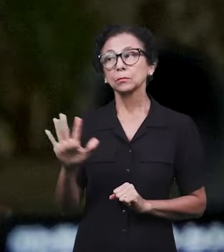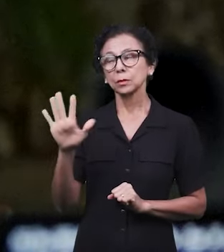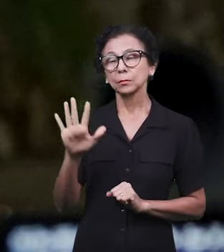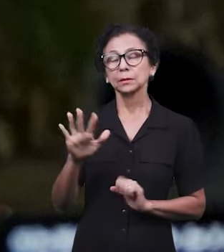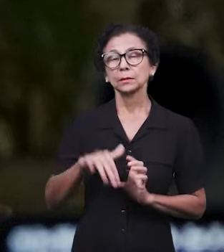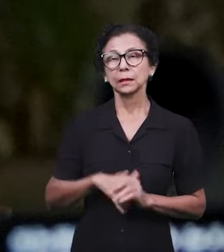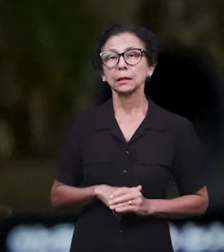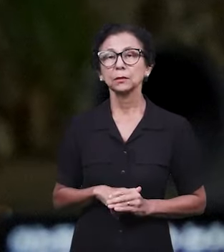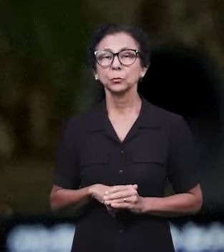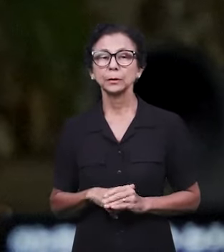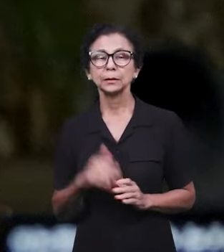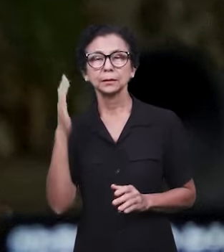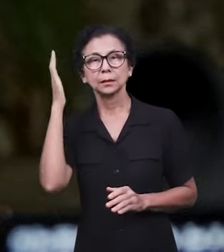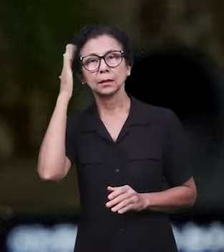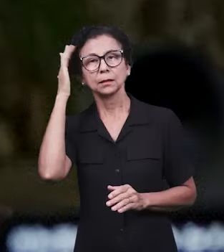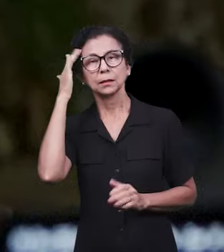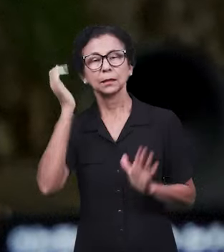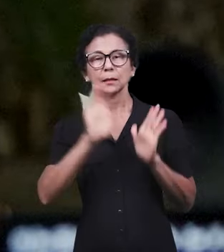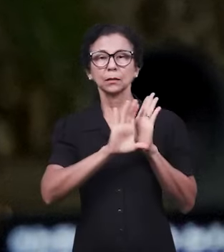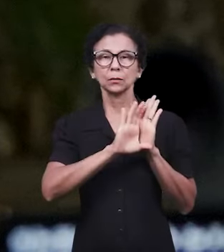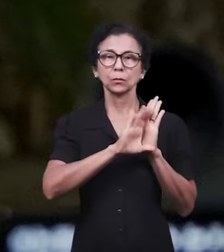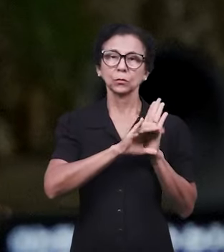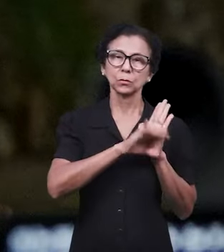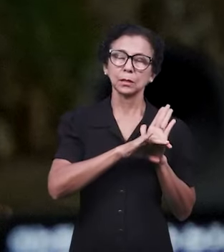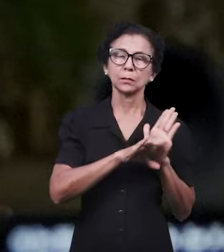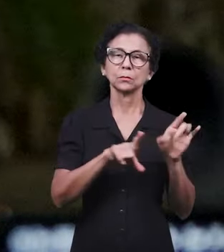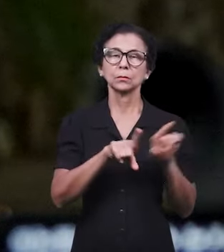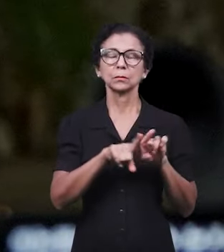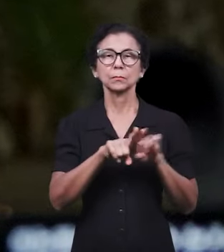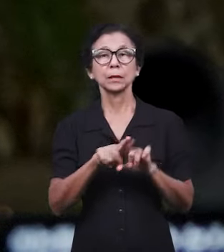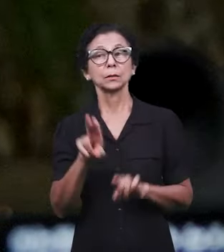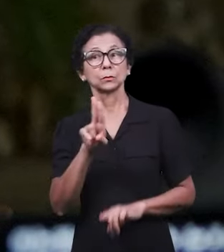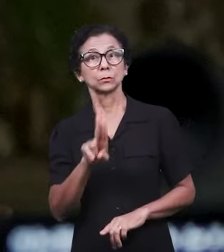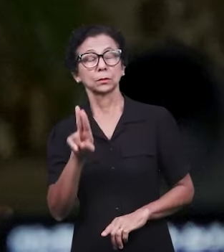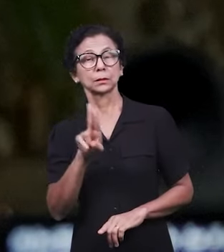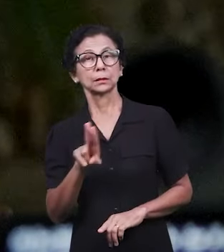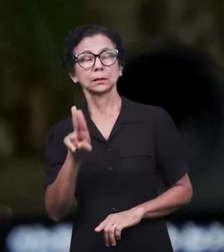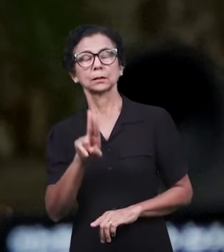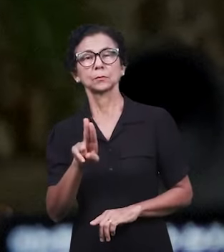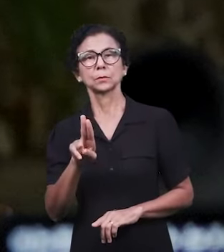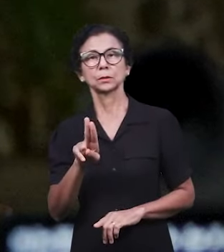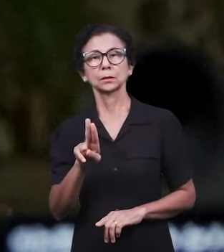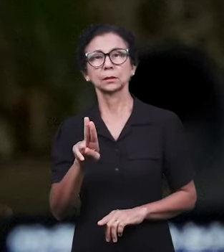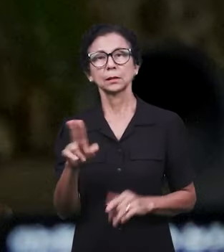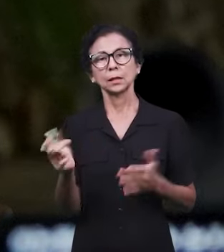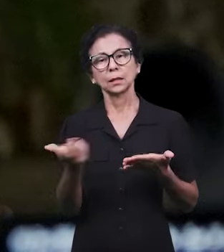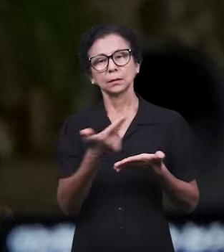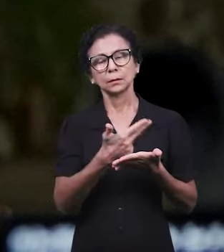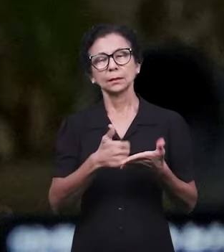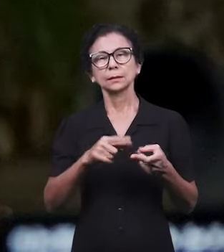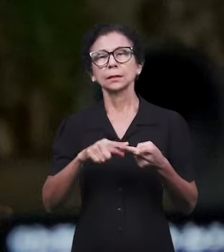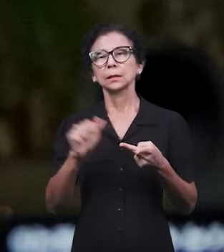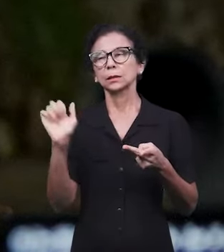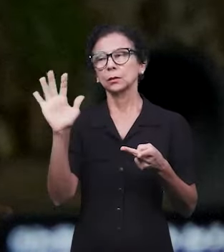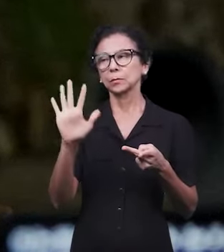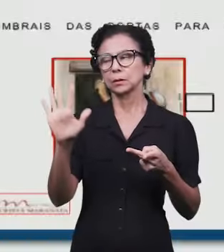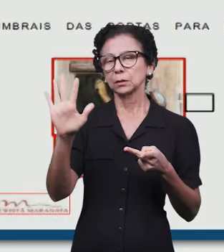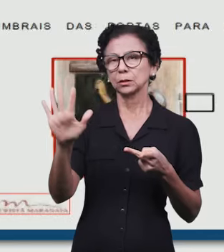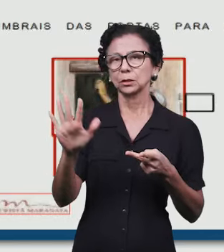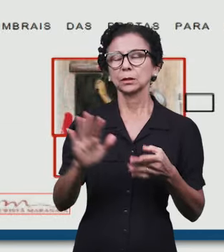de letra padronizado. Às vezes, algumas cores, como os irmãos podem perceber, algumas palavras estão destacadas em